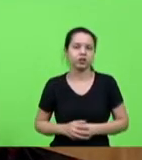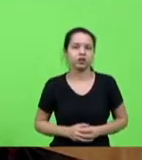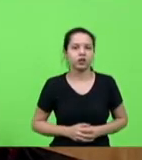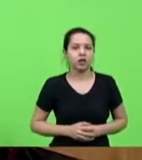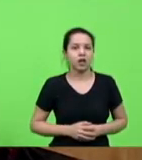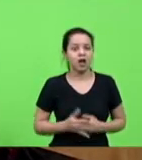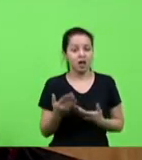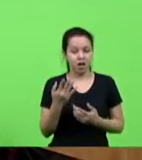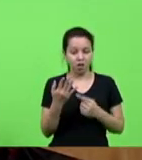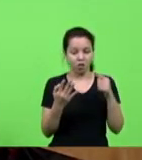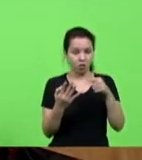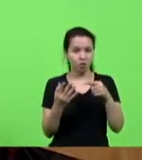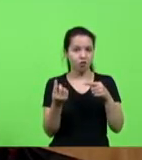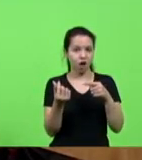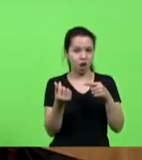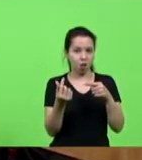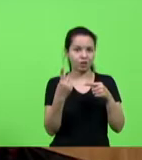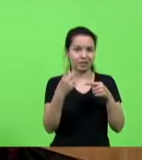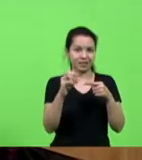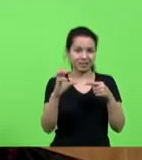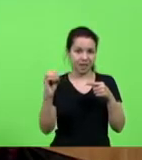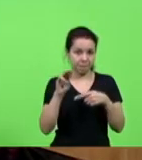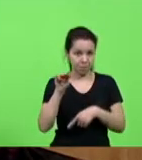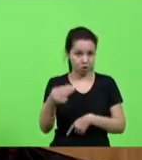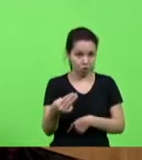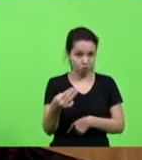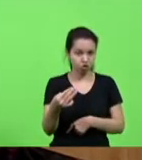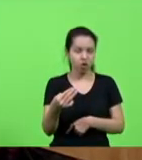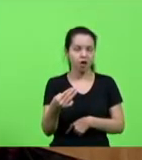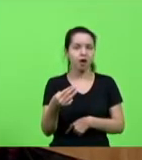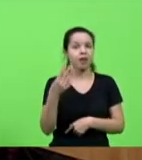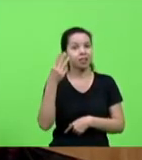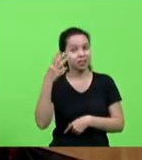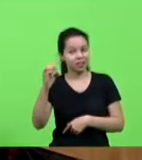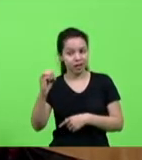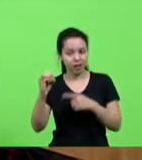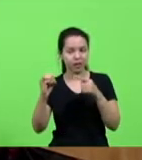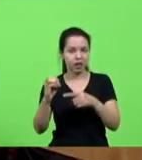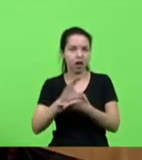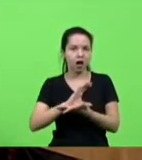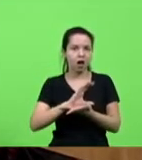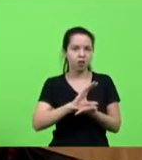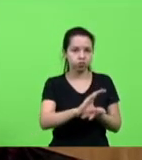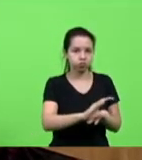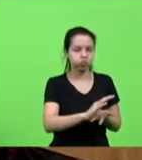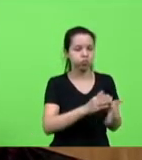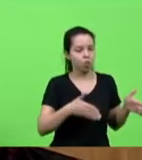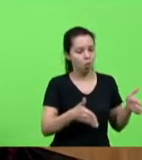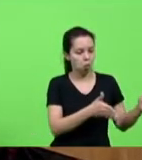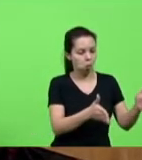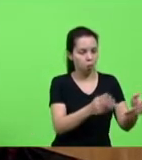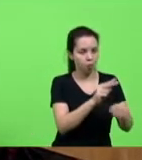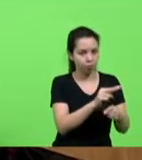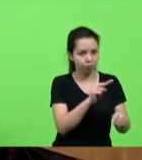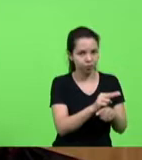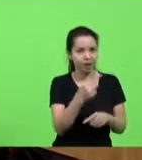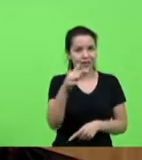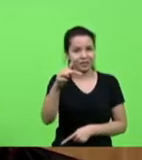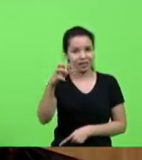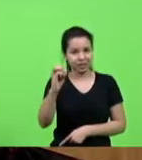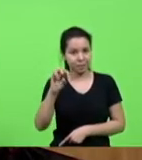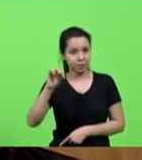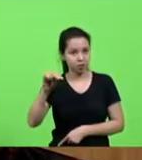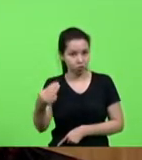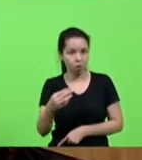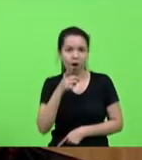milhões, 30 serão empregados na conservação de fontes e nascentes, e 70 milhões para a construção